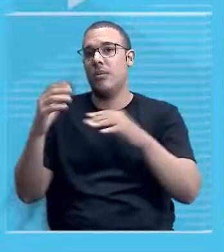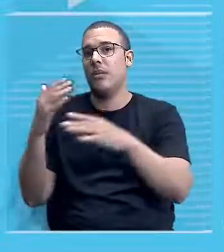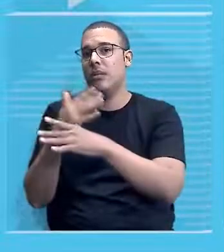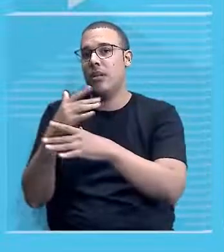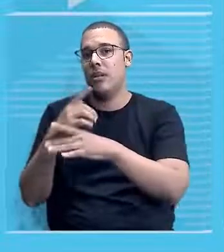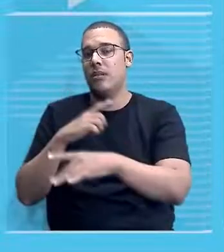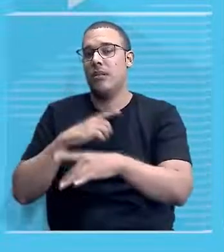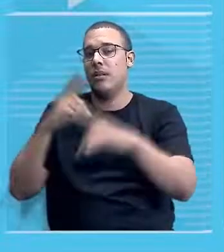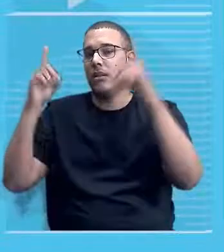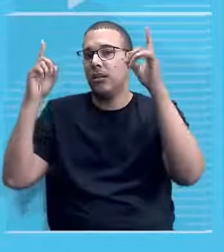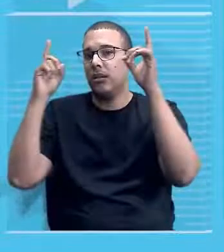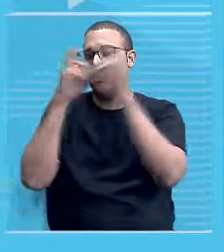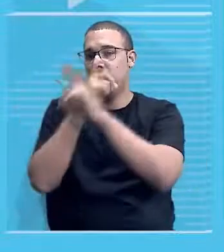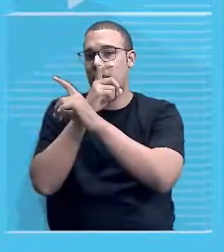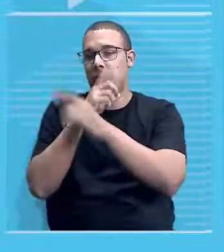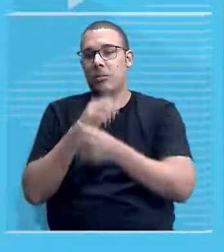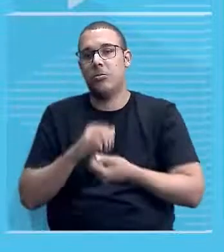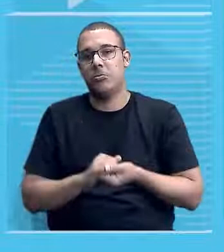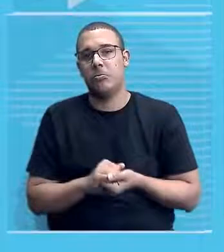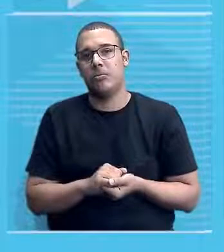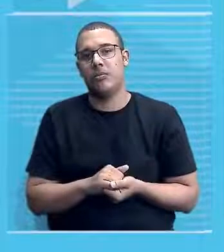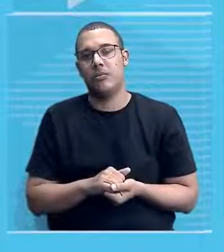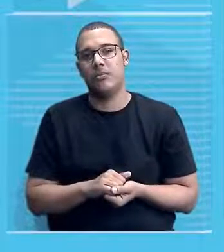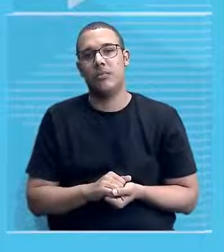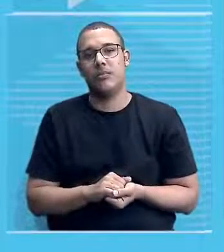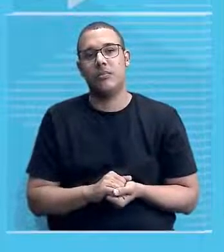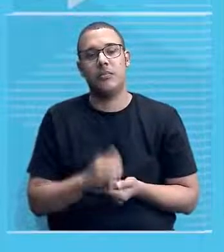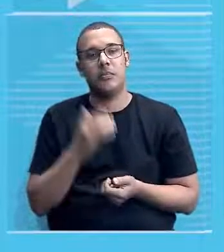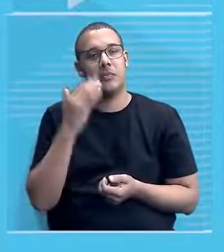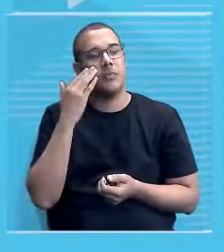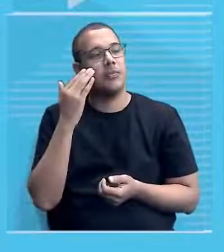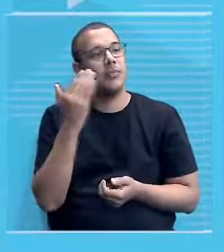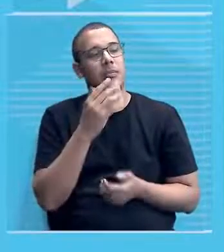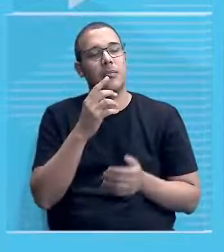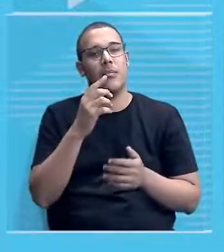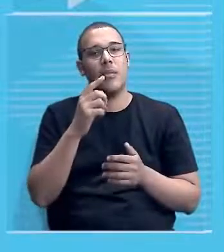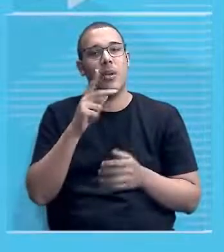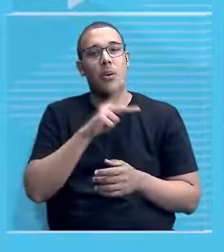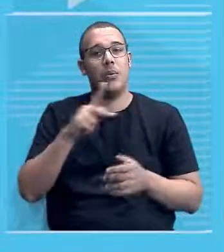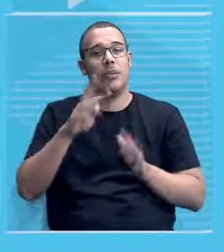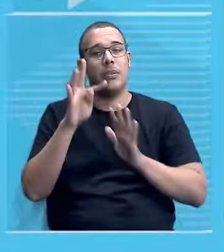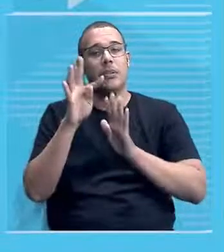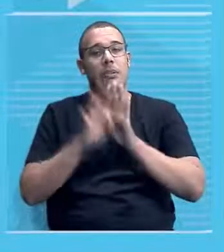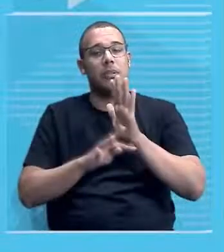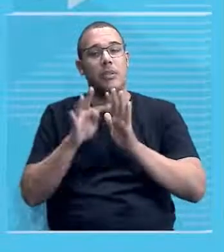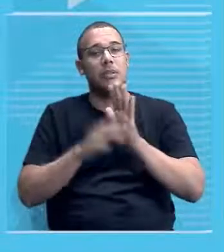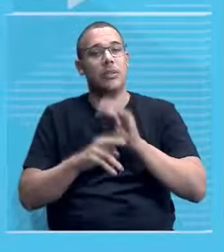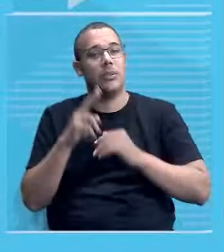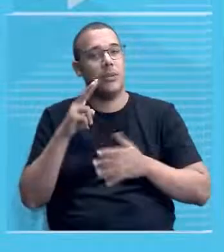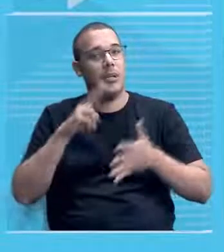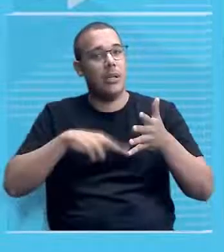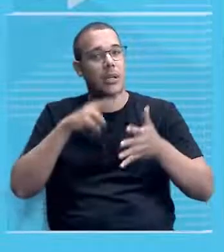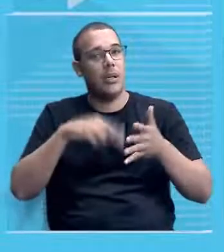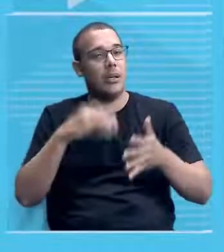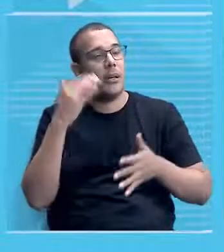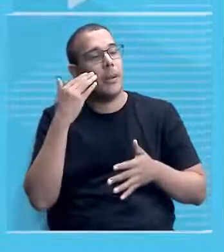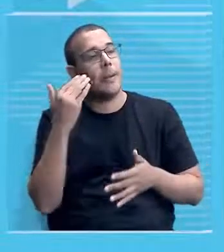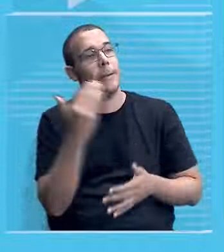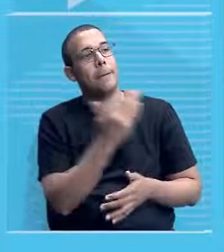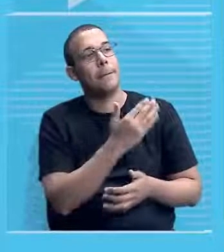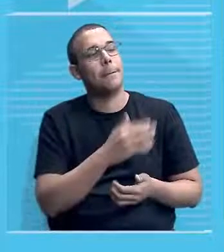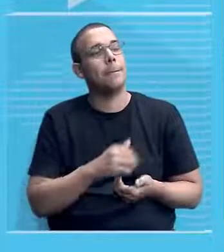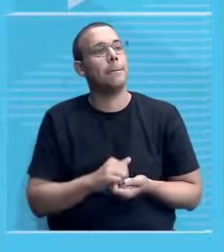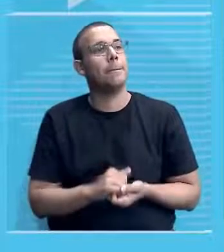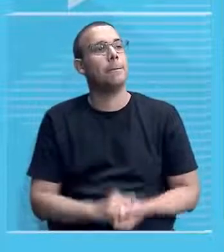né que tem a ver nos campos transladados no Gênio do pastor da inocência que